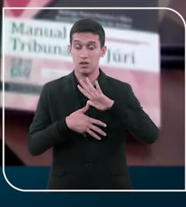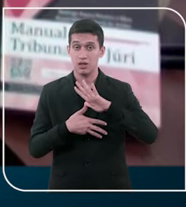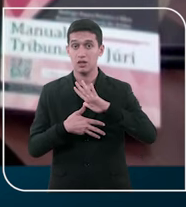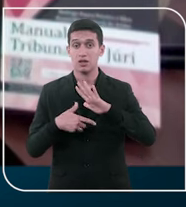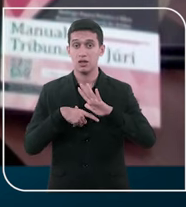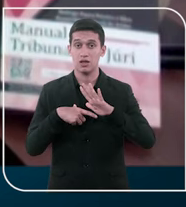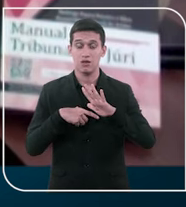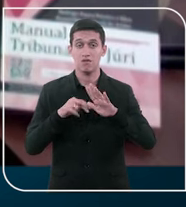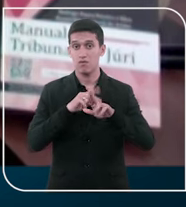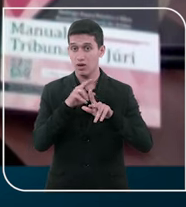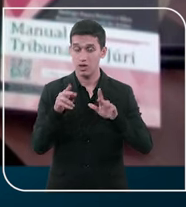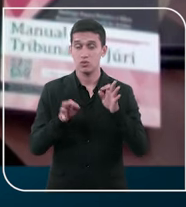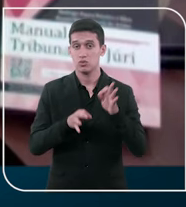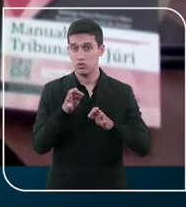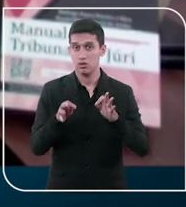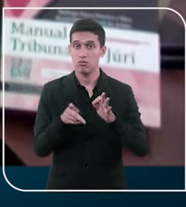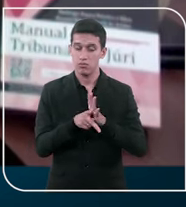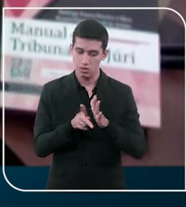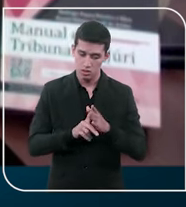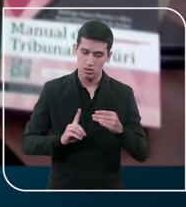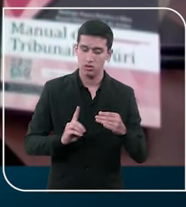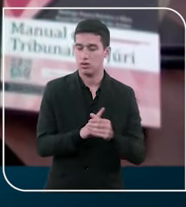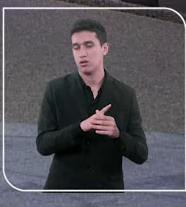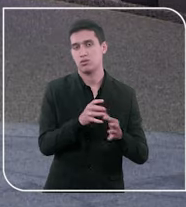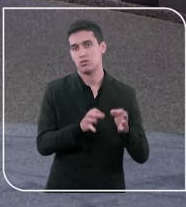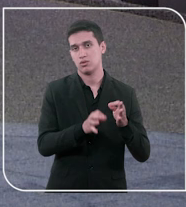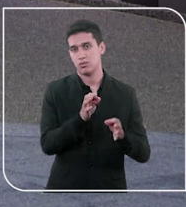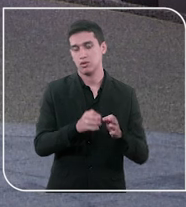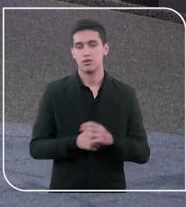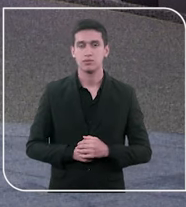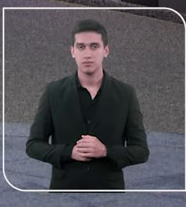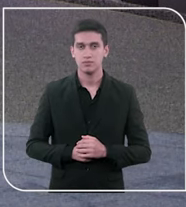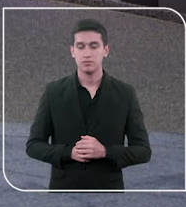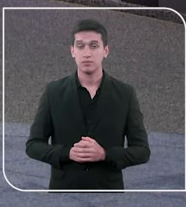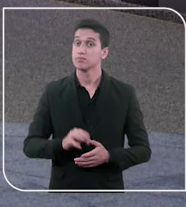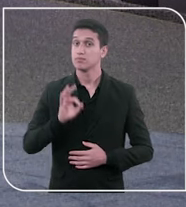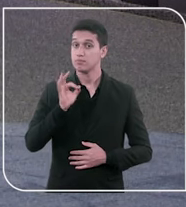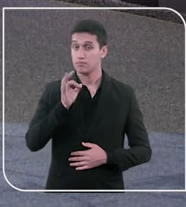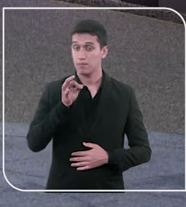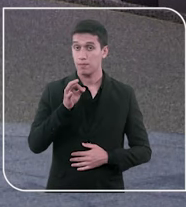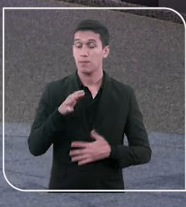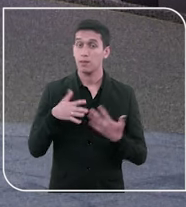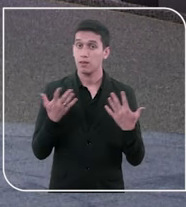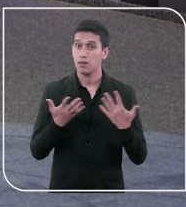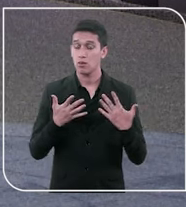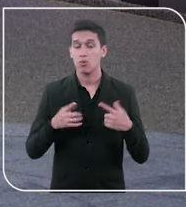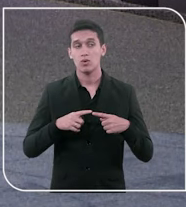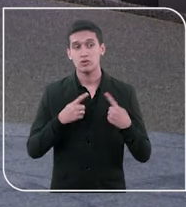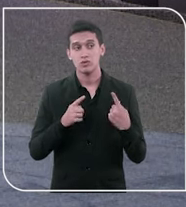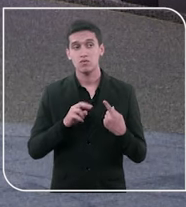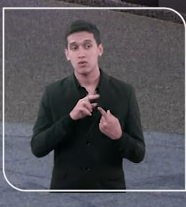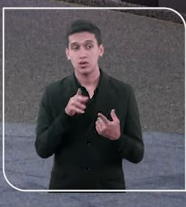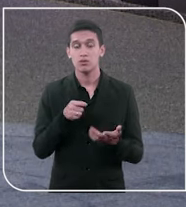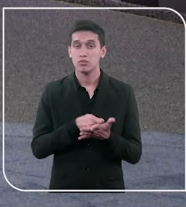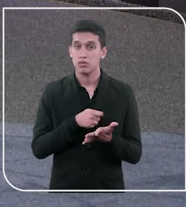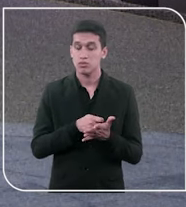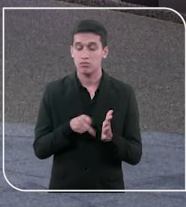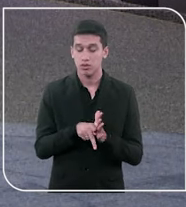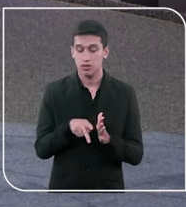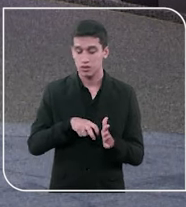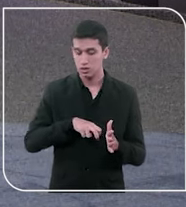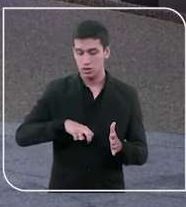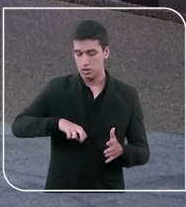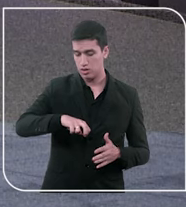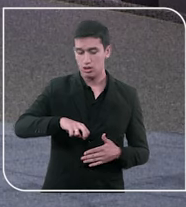compensação financeira para participar do julgamento. Agora, professora Mayara, quais são as obrigações, afinal